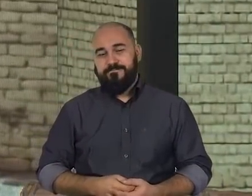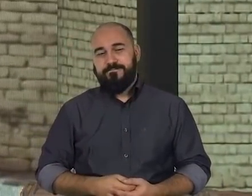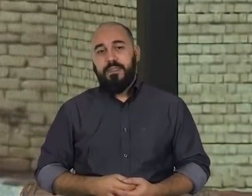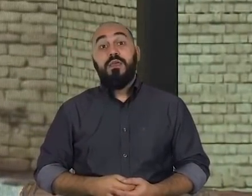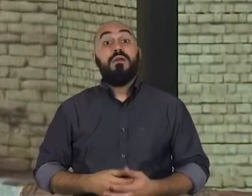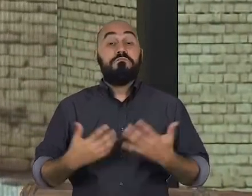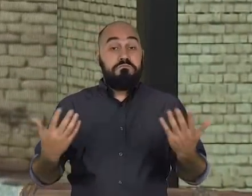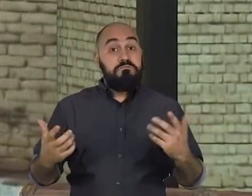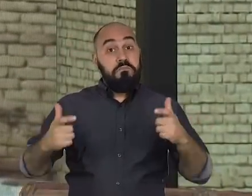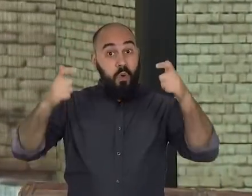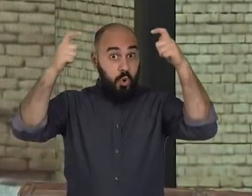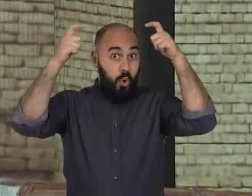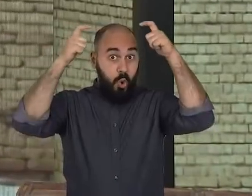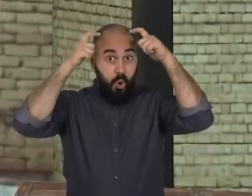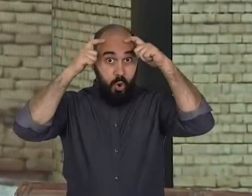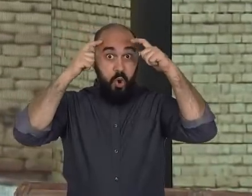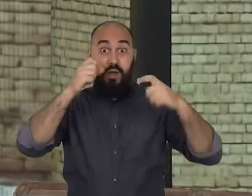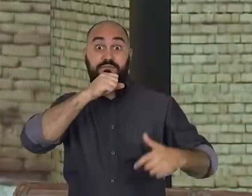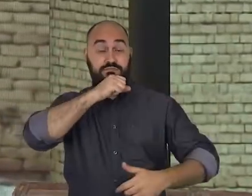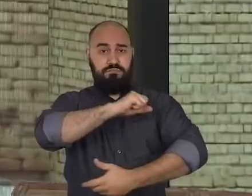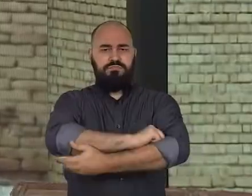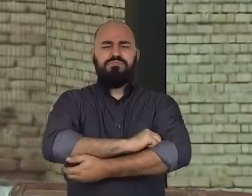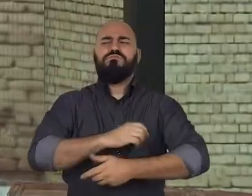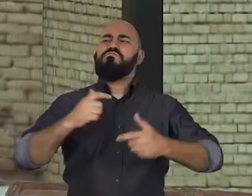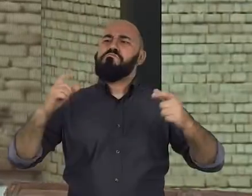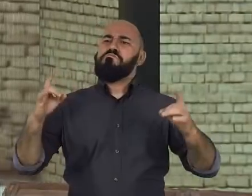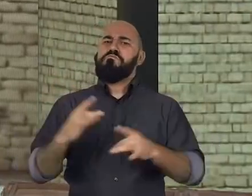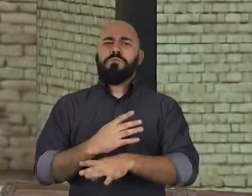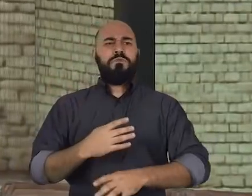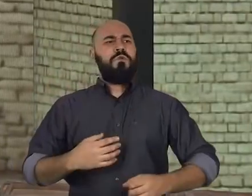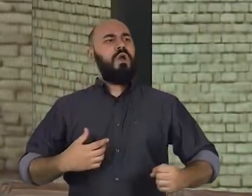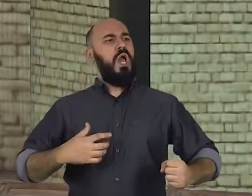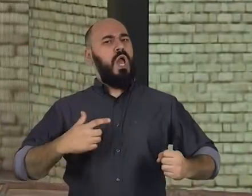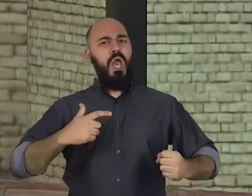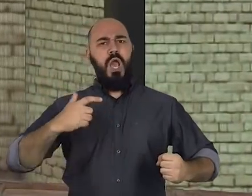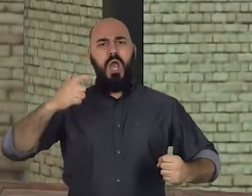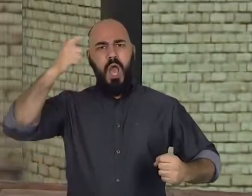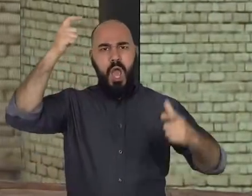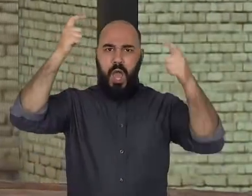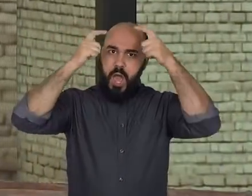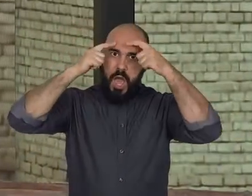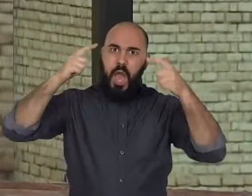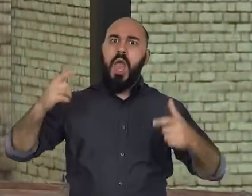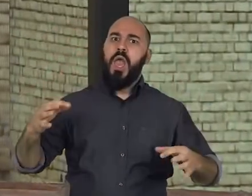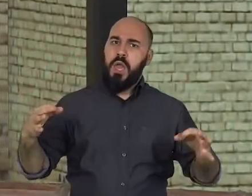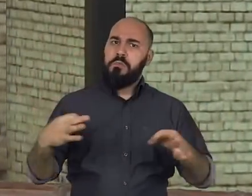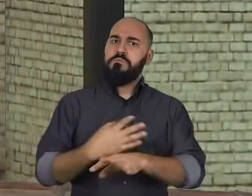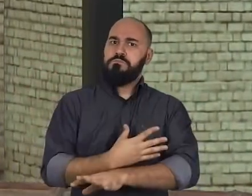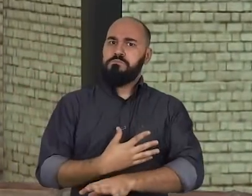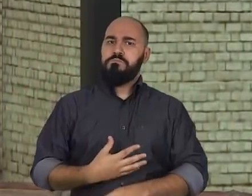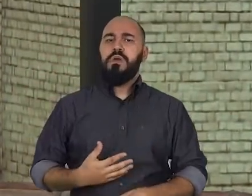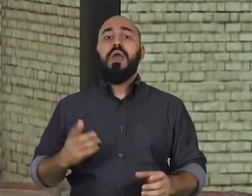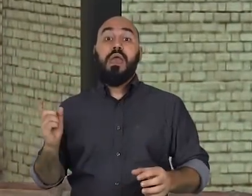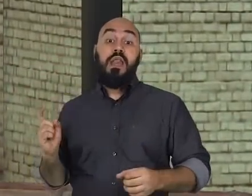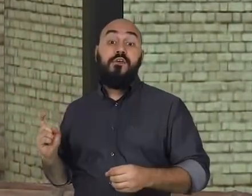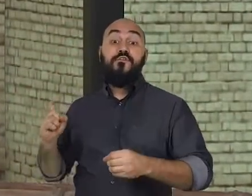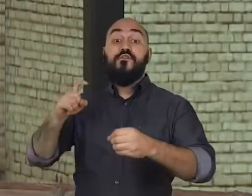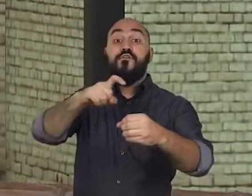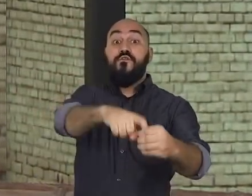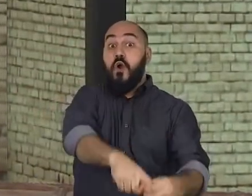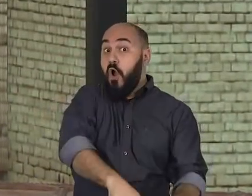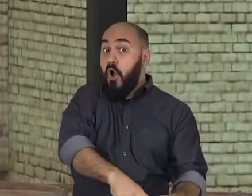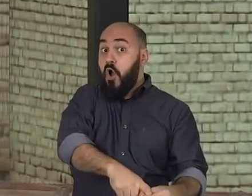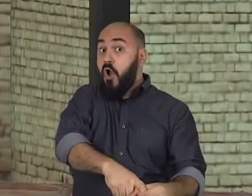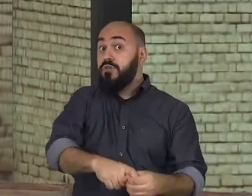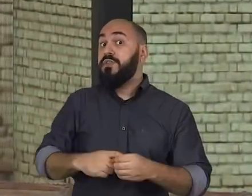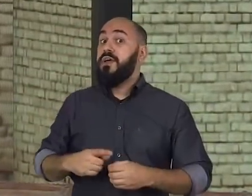a coroa, Nabucodonosor retorna. Preste atenção nesse verbo, ele retorna, não para Hamat, que ele